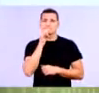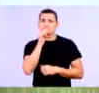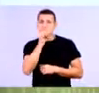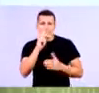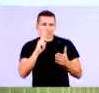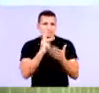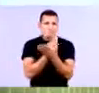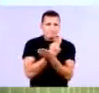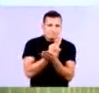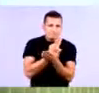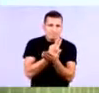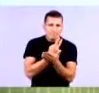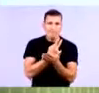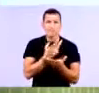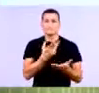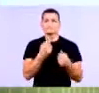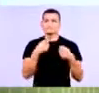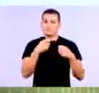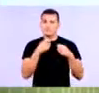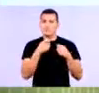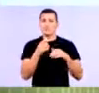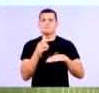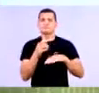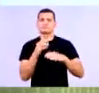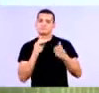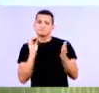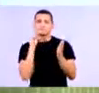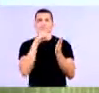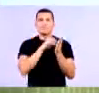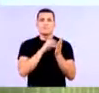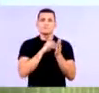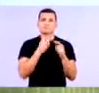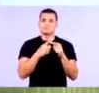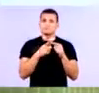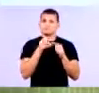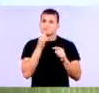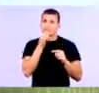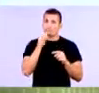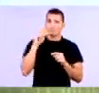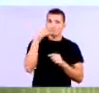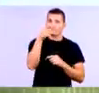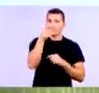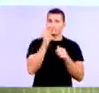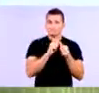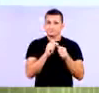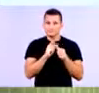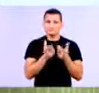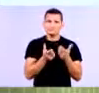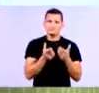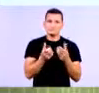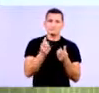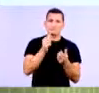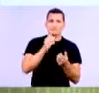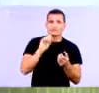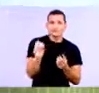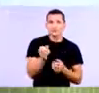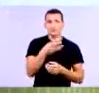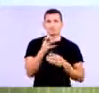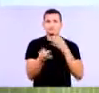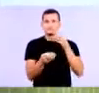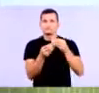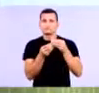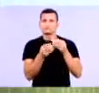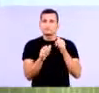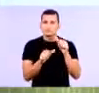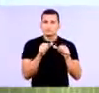formalizado. Por quê? Porque depois, quando você for fazer adequações, novas implementações,